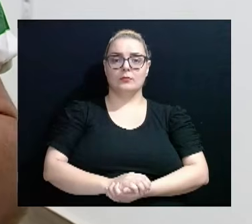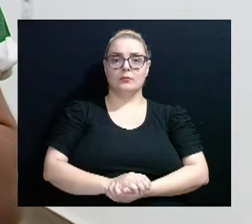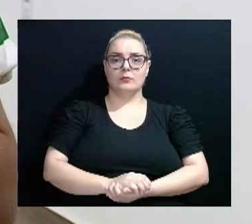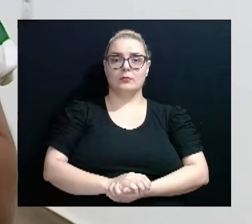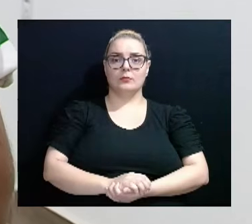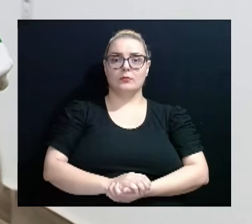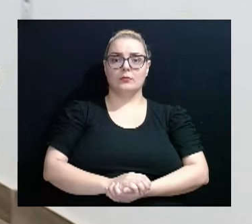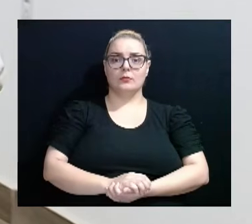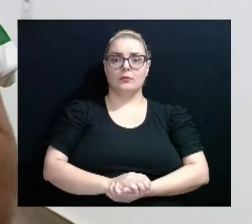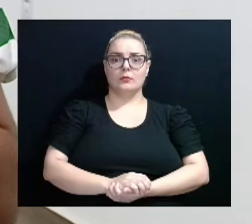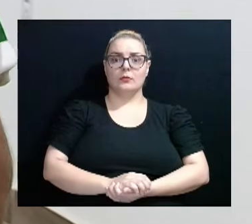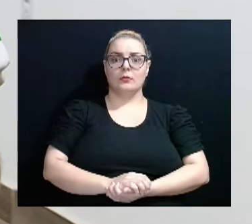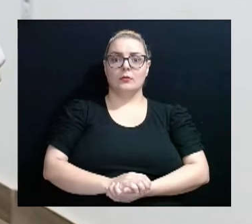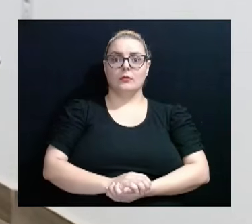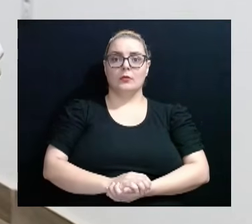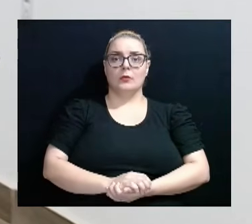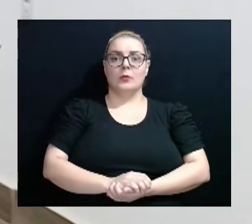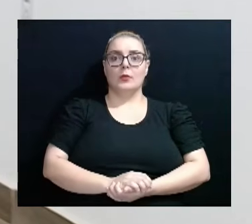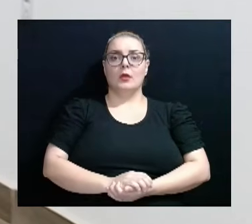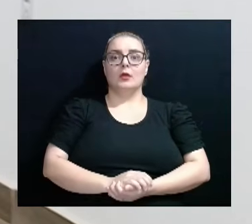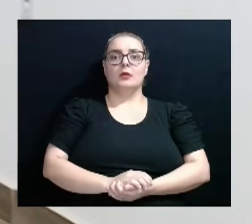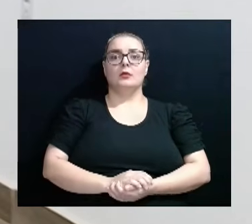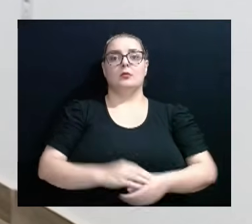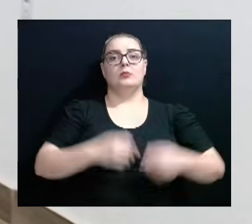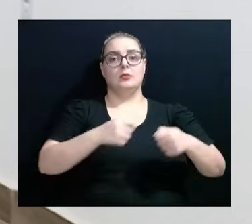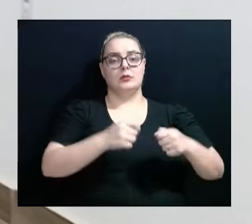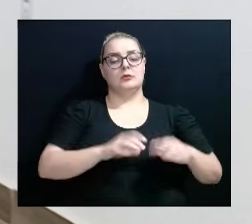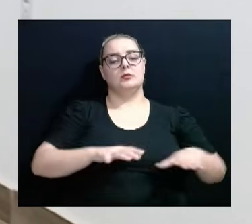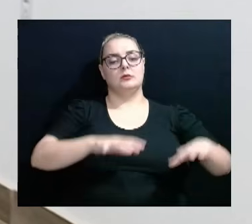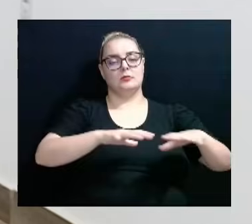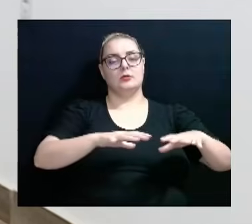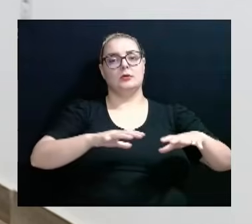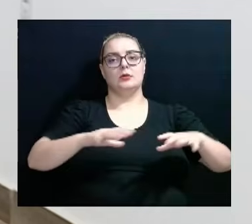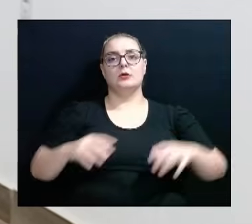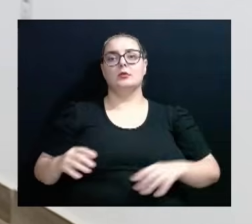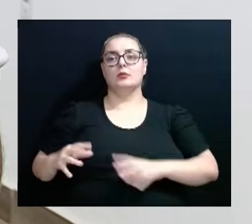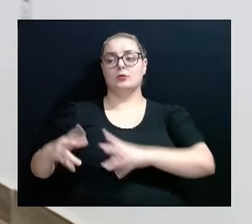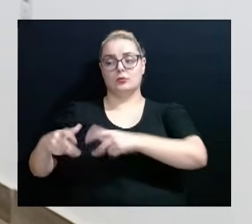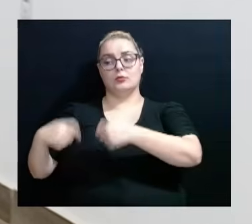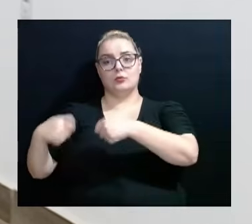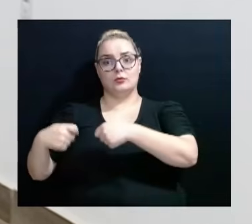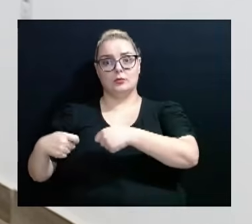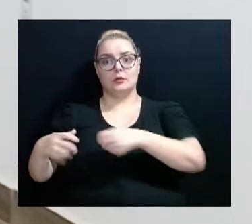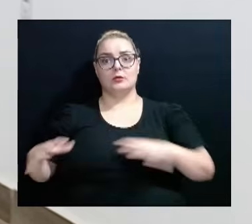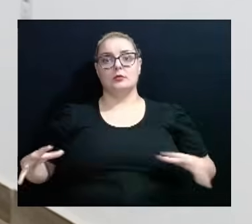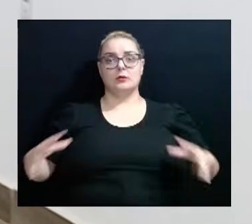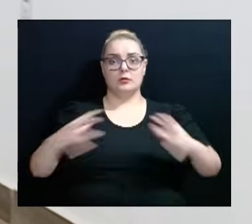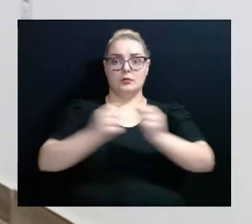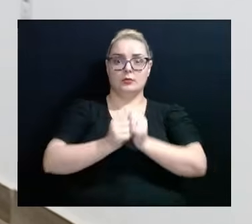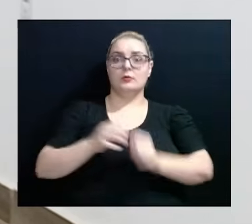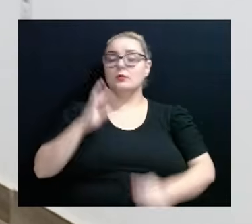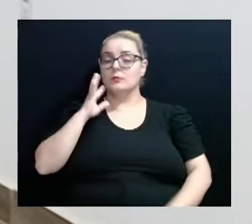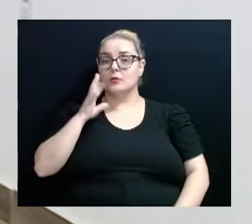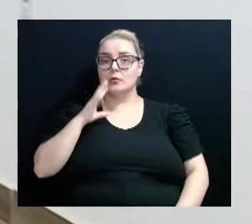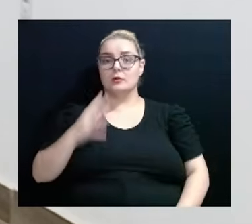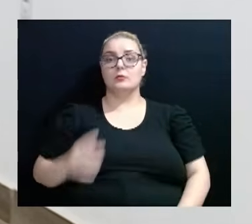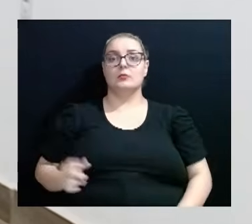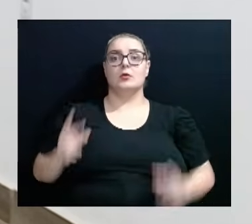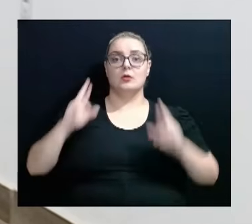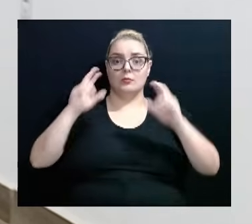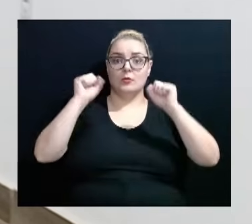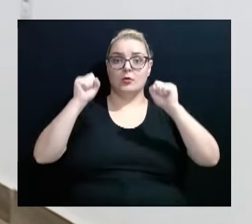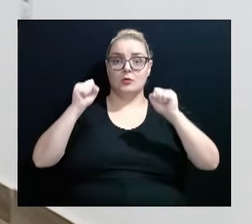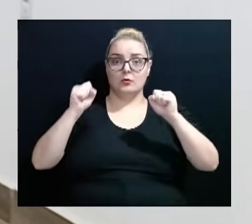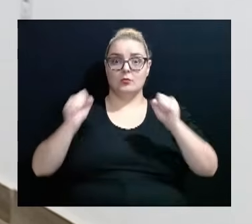seja, juntou, como nós dizemos no jargão, juntou a fome com a vontade de comer. E a gente foi